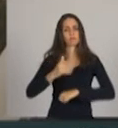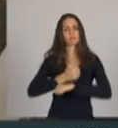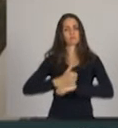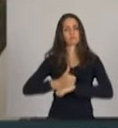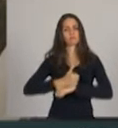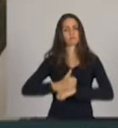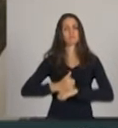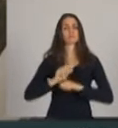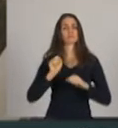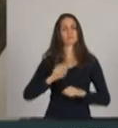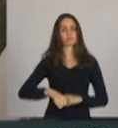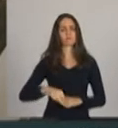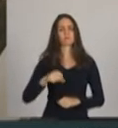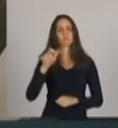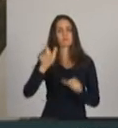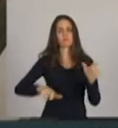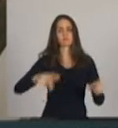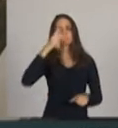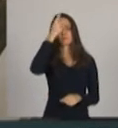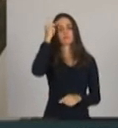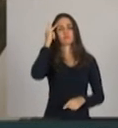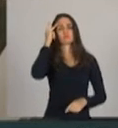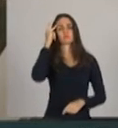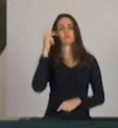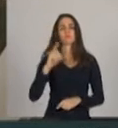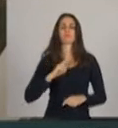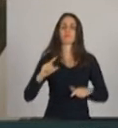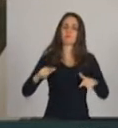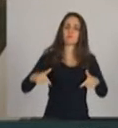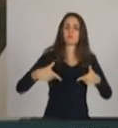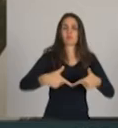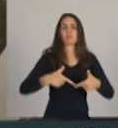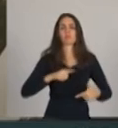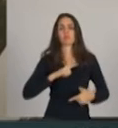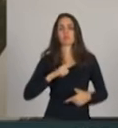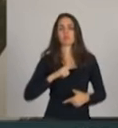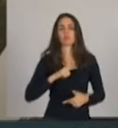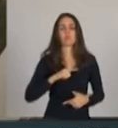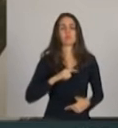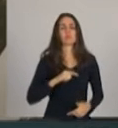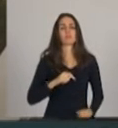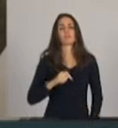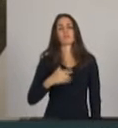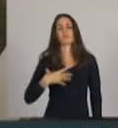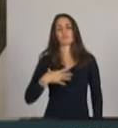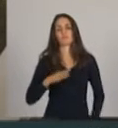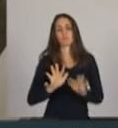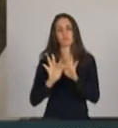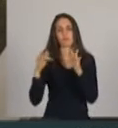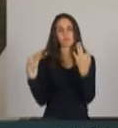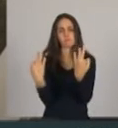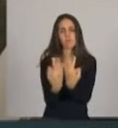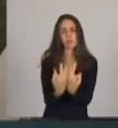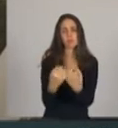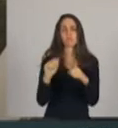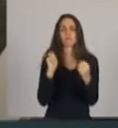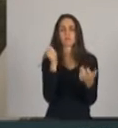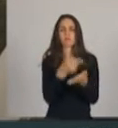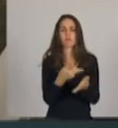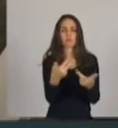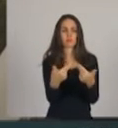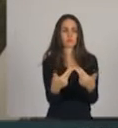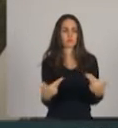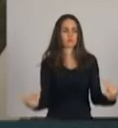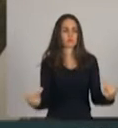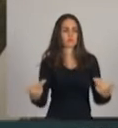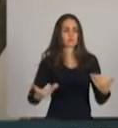brilhante destes homens que têm as suas famílias e que estão sempre prontos para